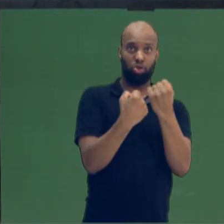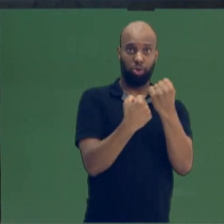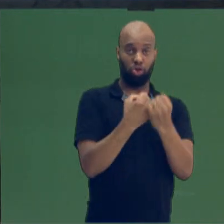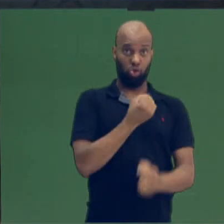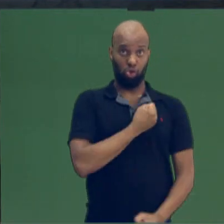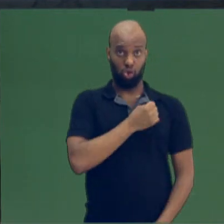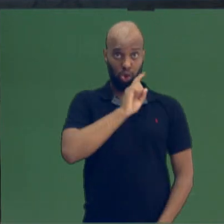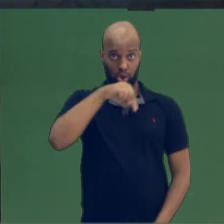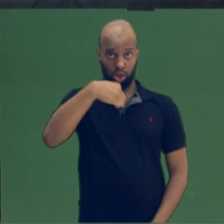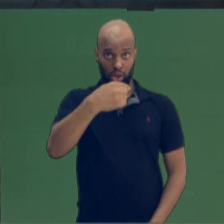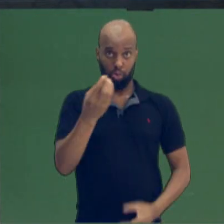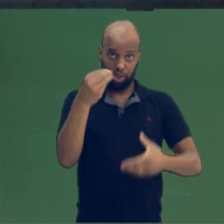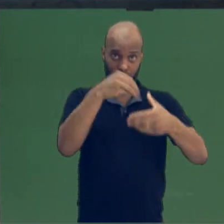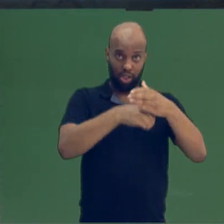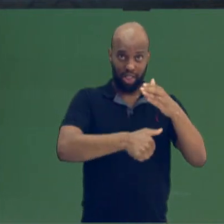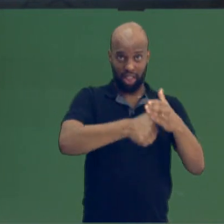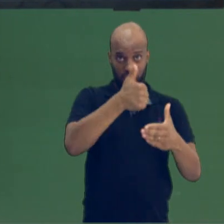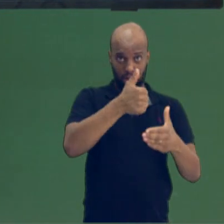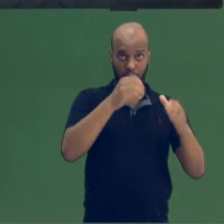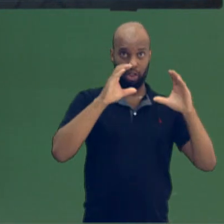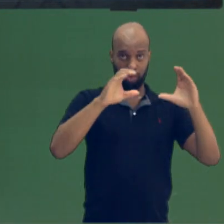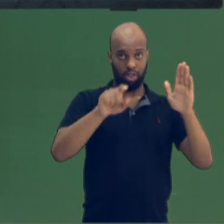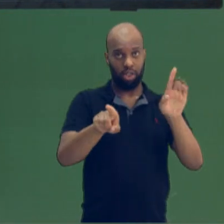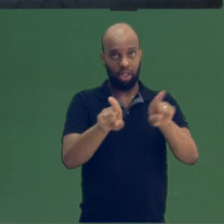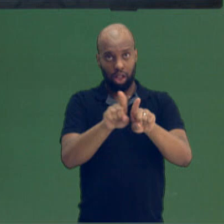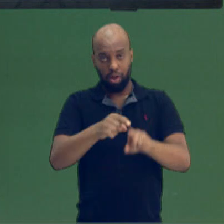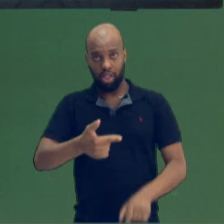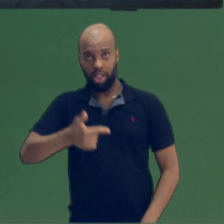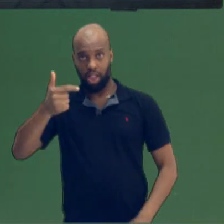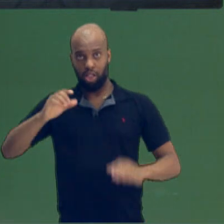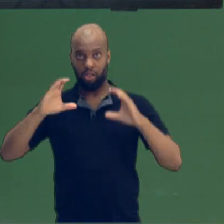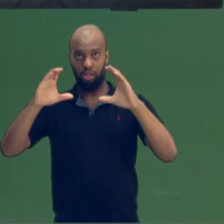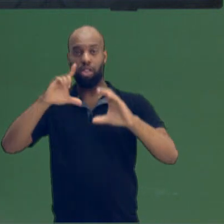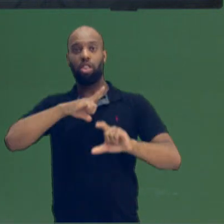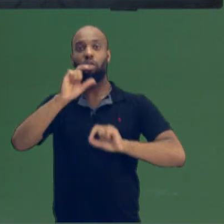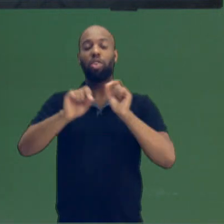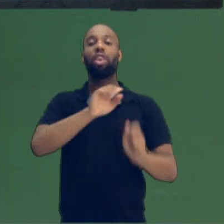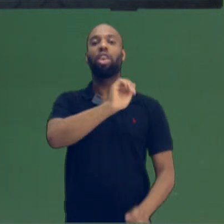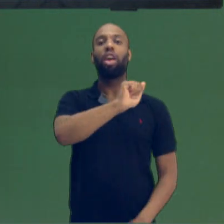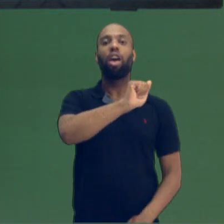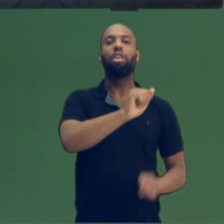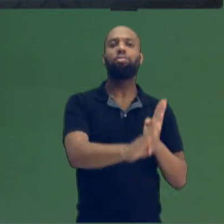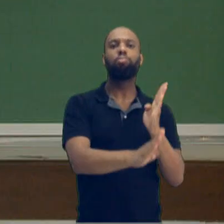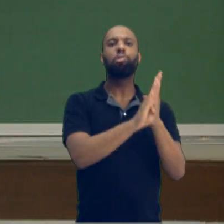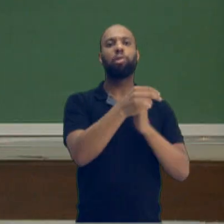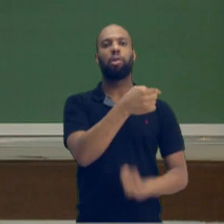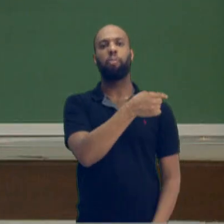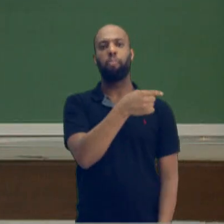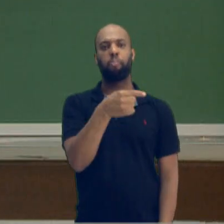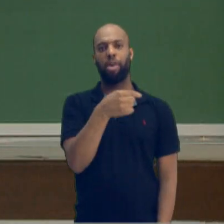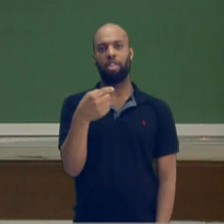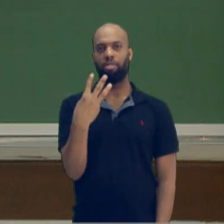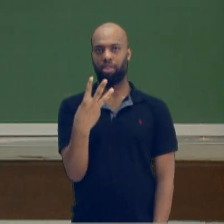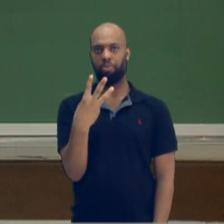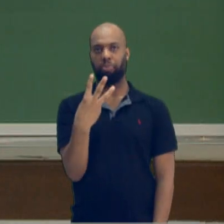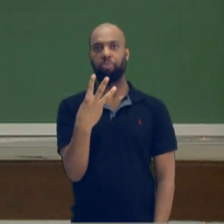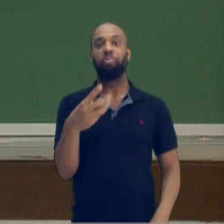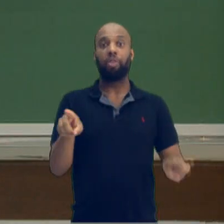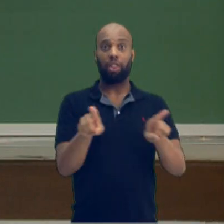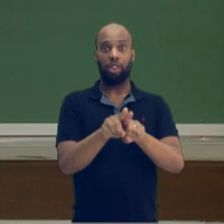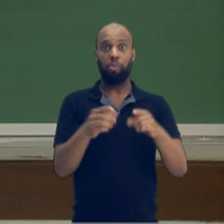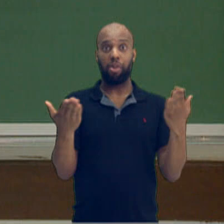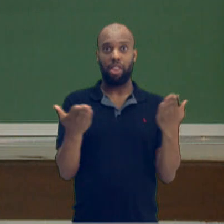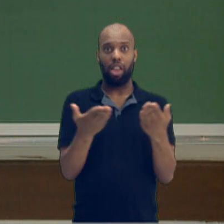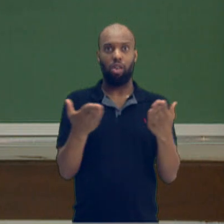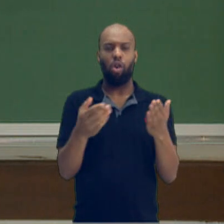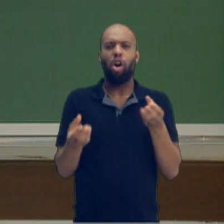valores dentro da primeira função e da segunda função, a gente chega no valor que o a vale menos 3. Para descobrir a nossa lei